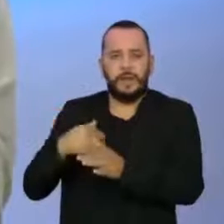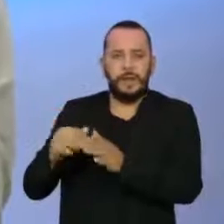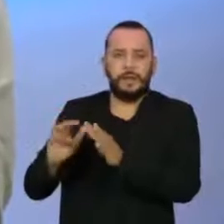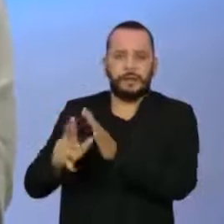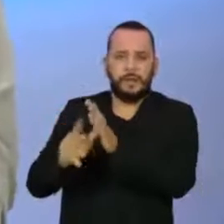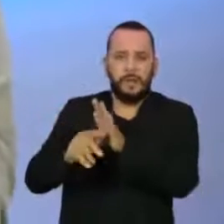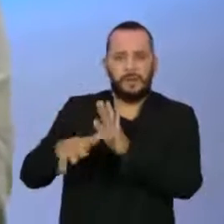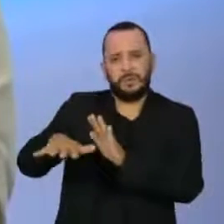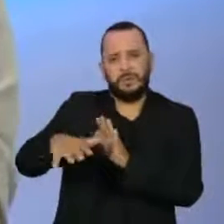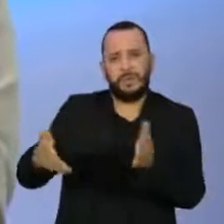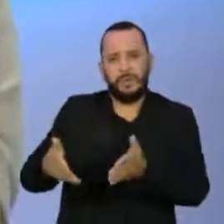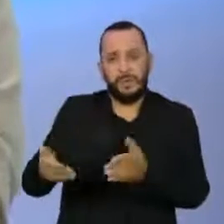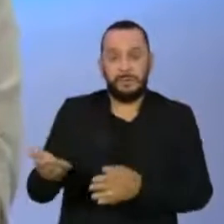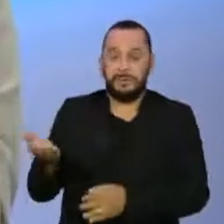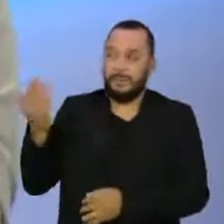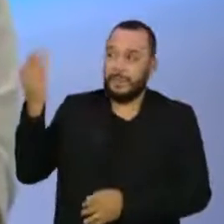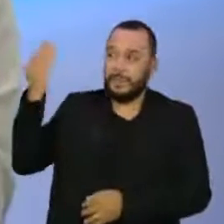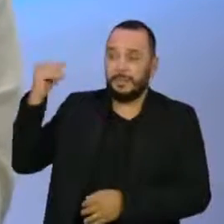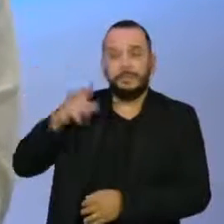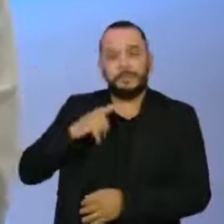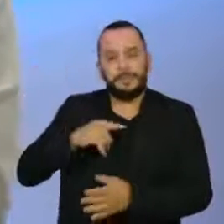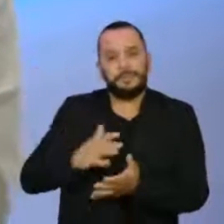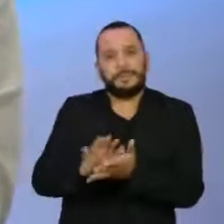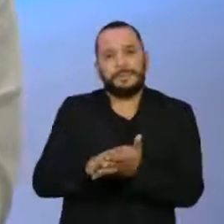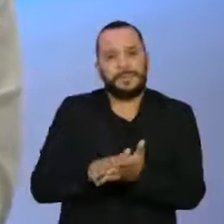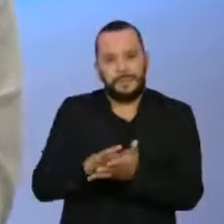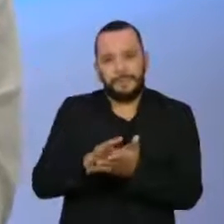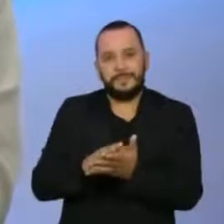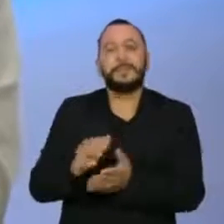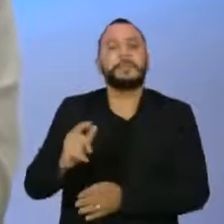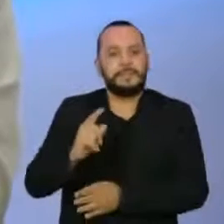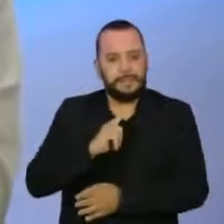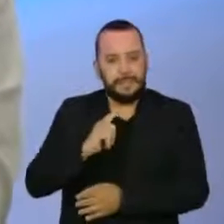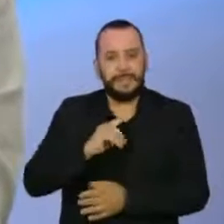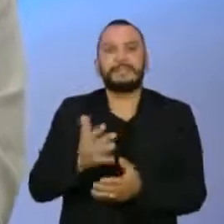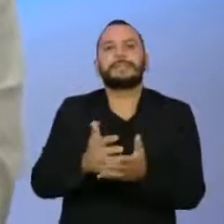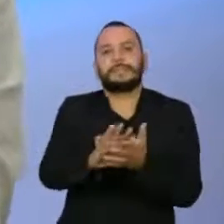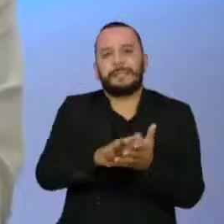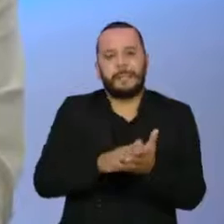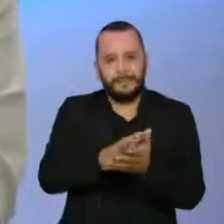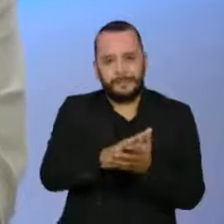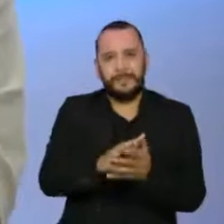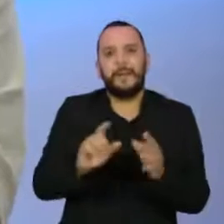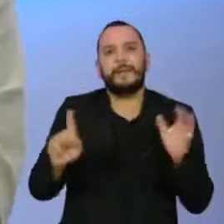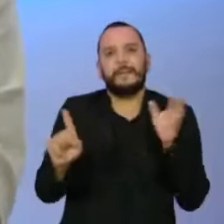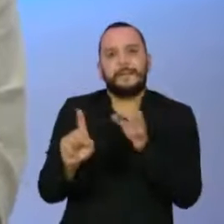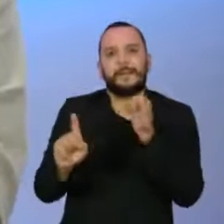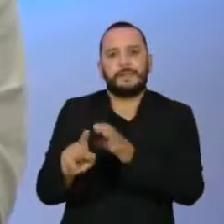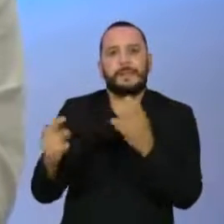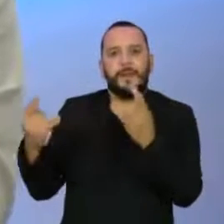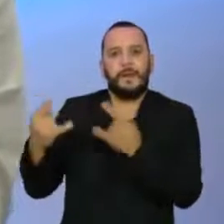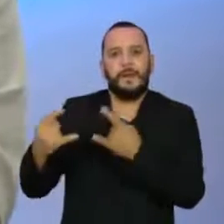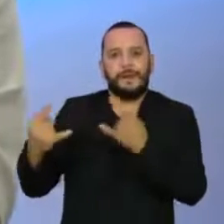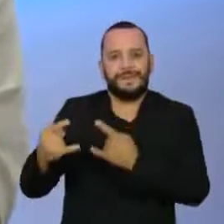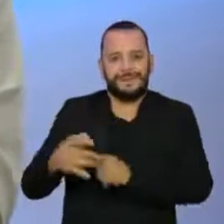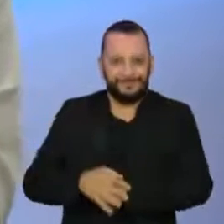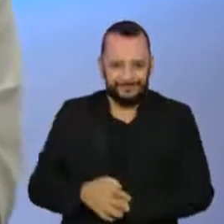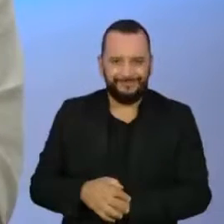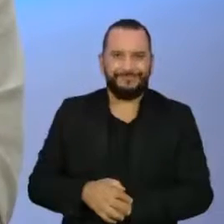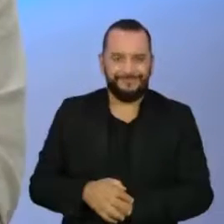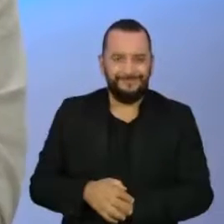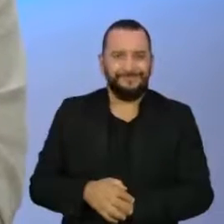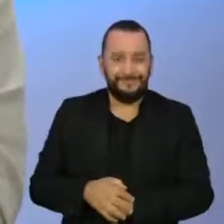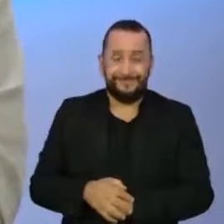até banda de rock influenciada pelo samba, que certamente assistiu vocês na Lapa. Você